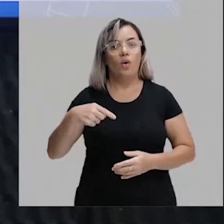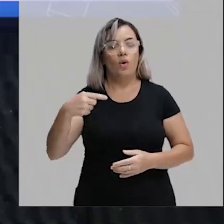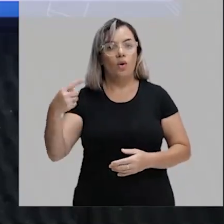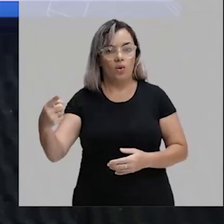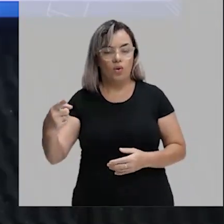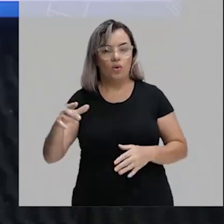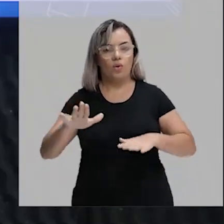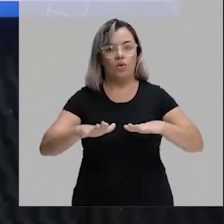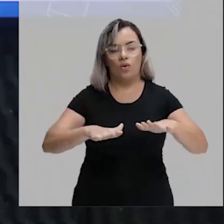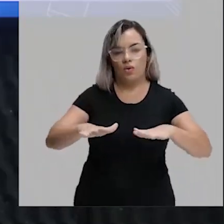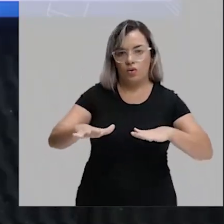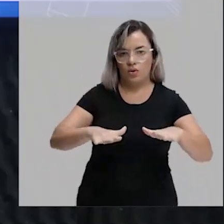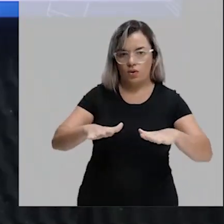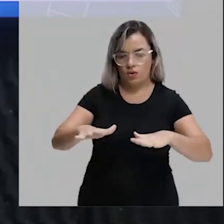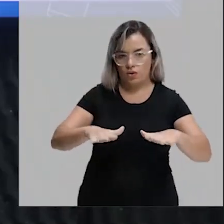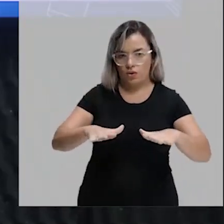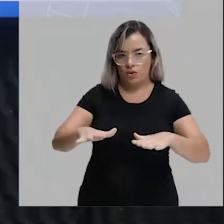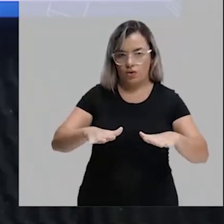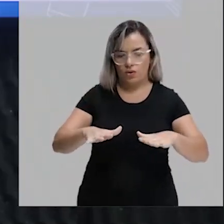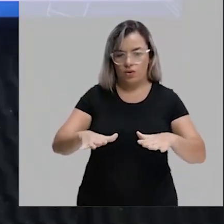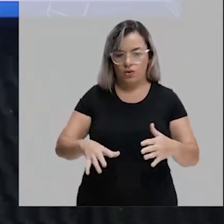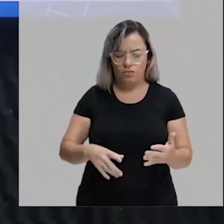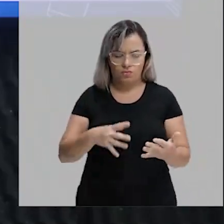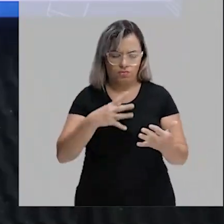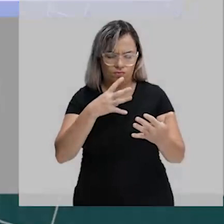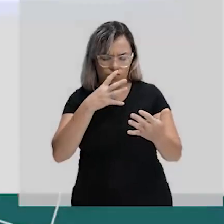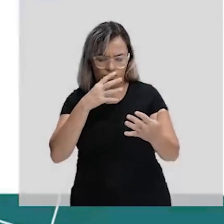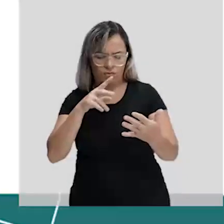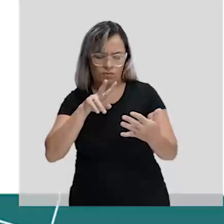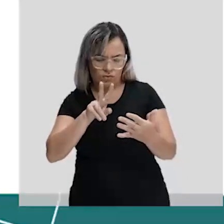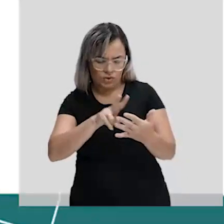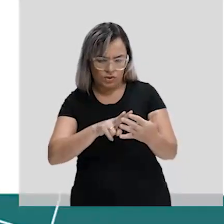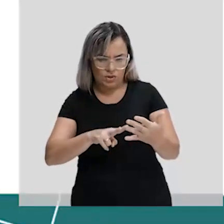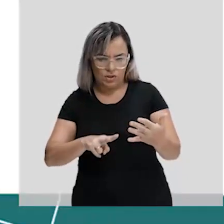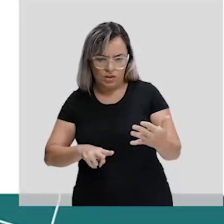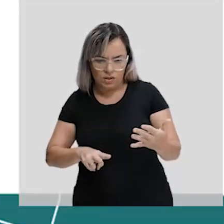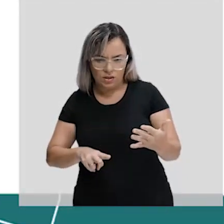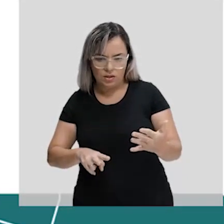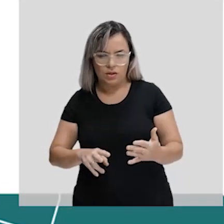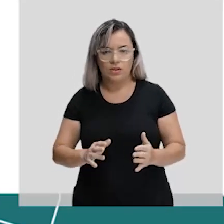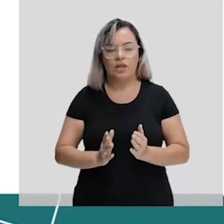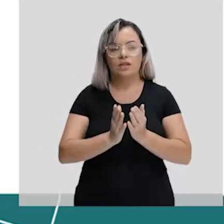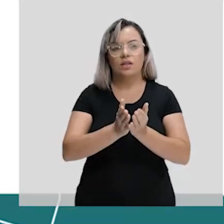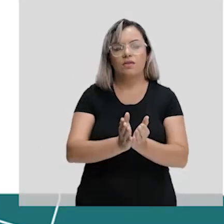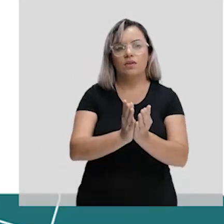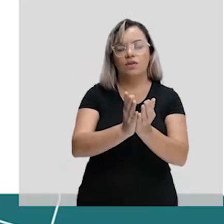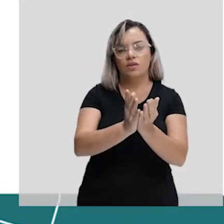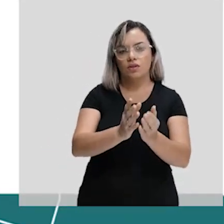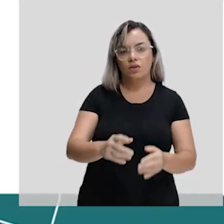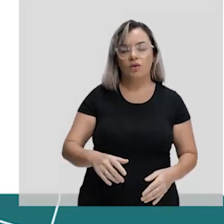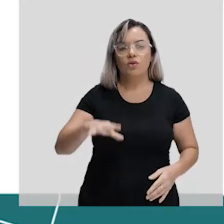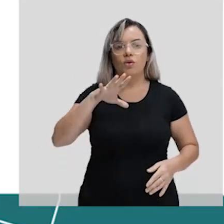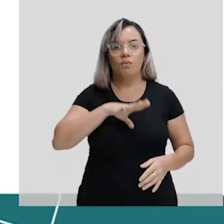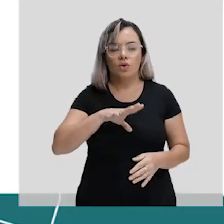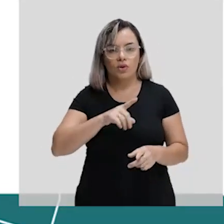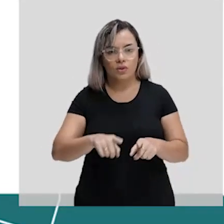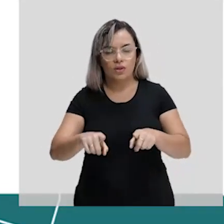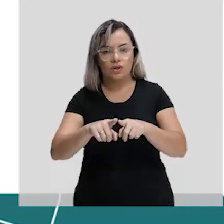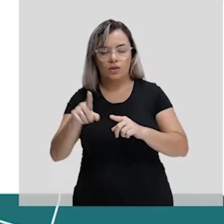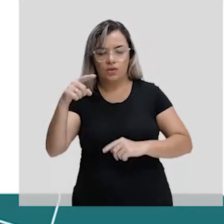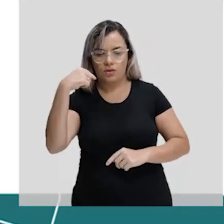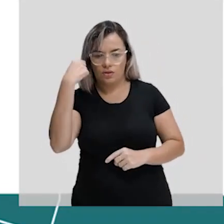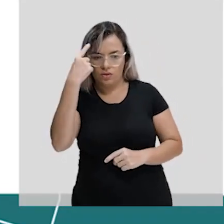ultramarina ibérica, ou das grandes navegações de Portugal e Espanha, é que esse movimento ele tem como